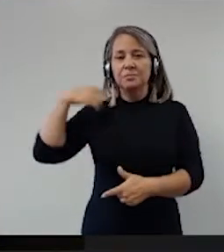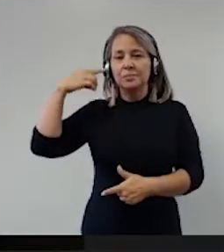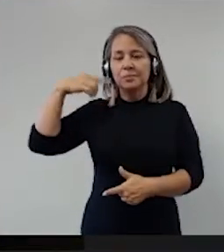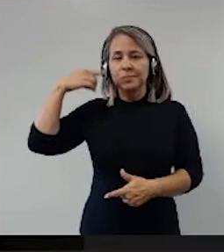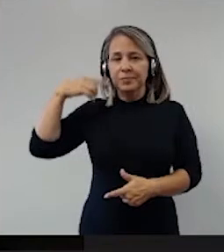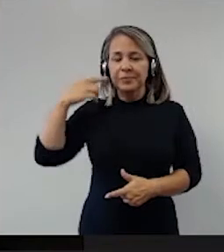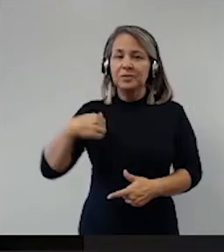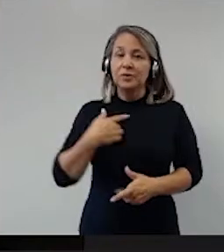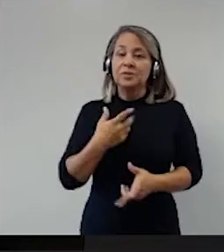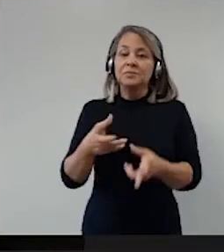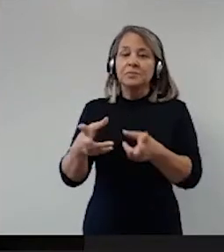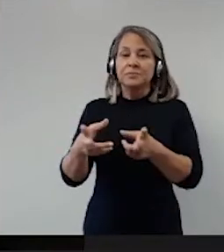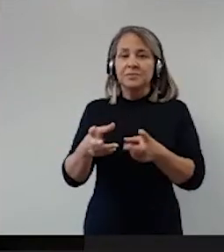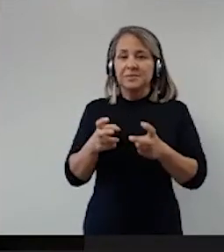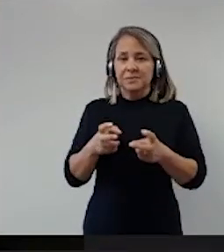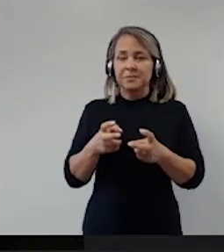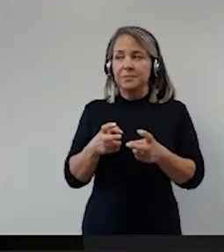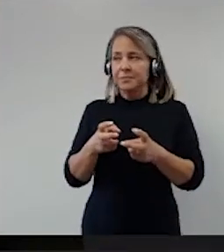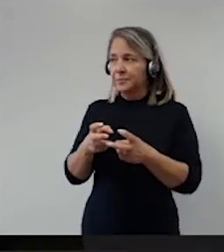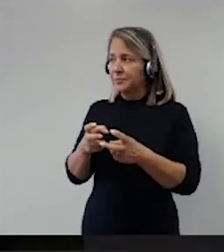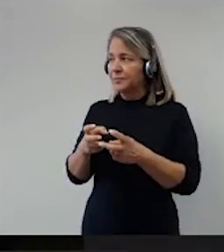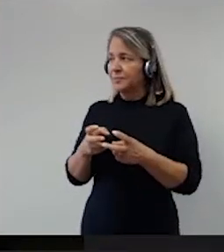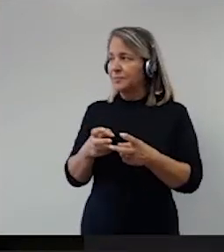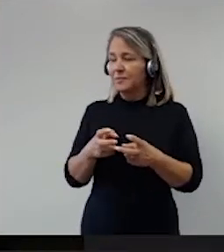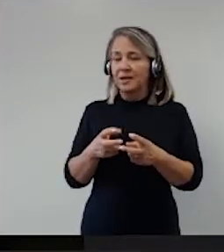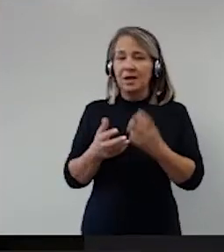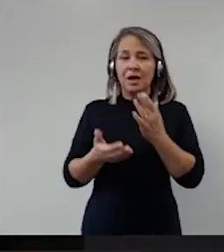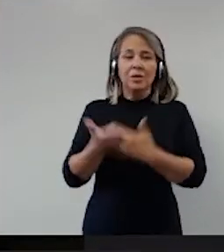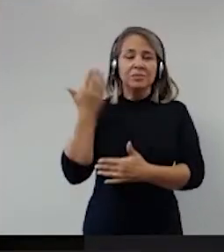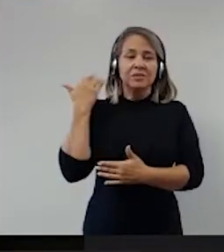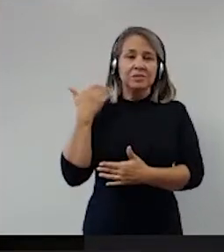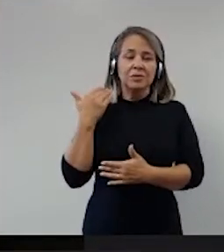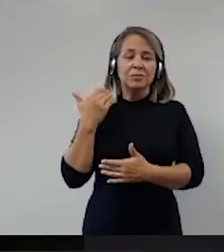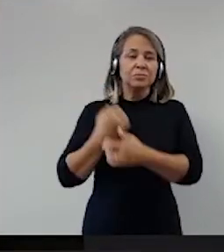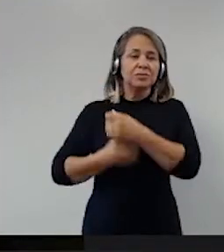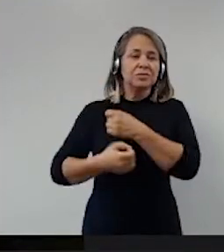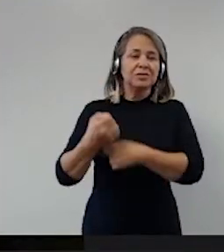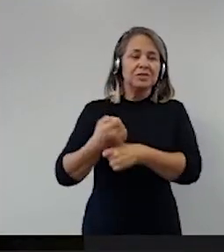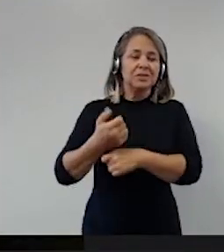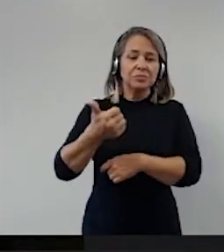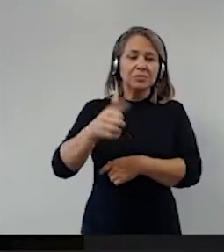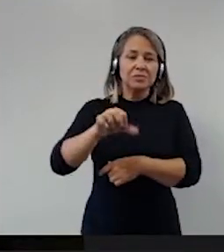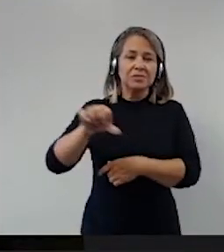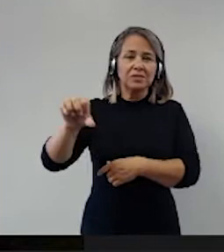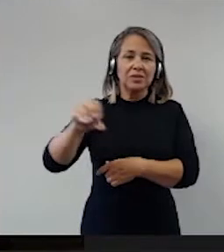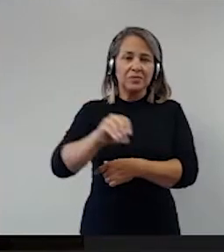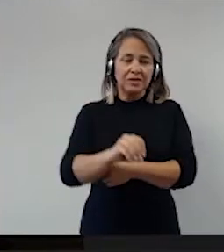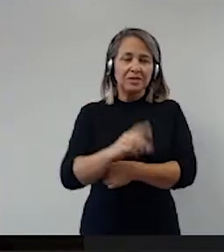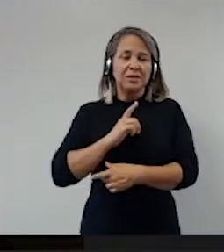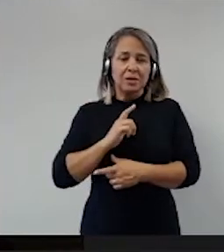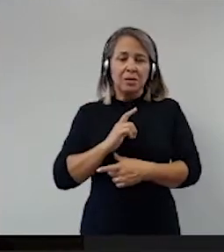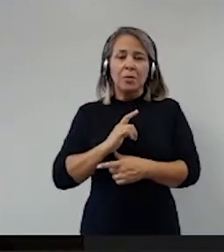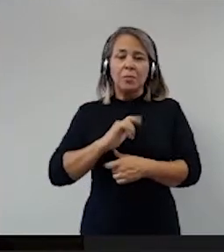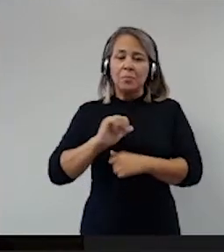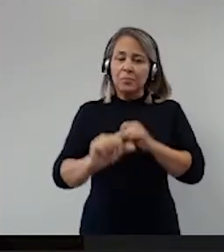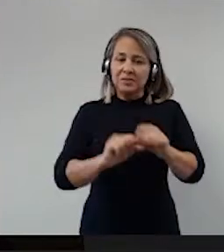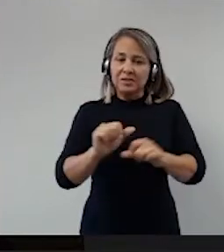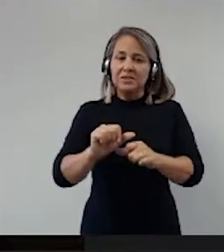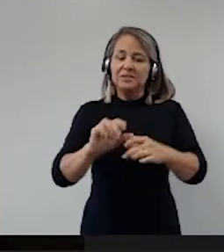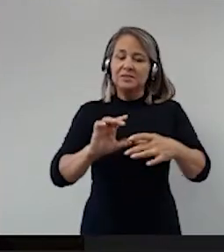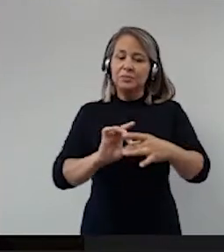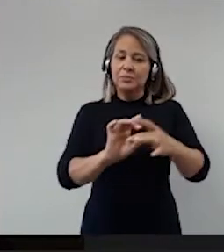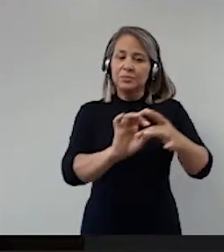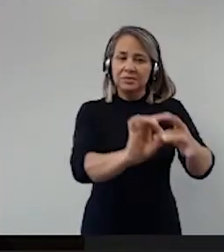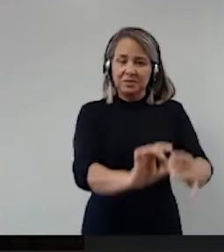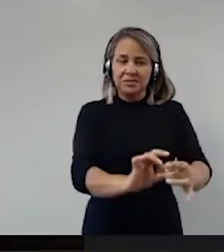que temos, desde a década de 90, principalmente, mudanças no contexto da sociedade, e